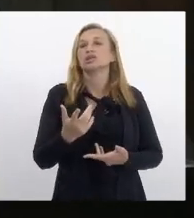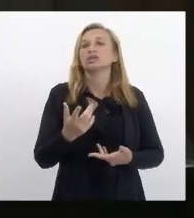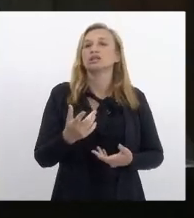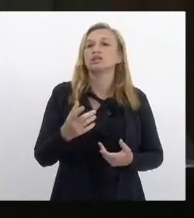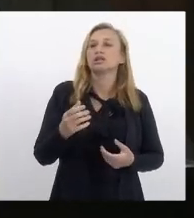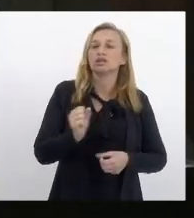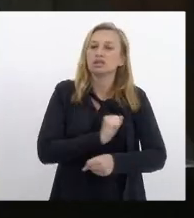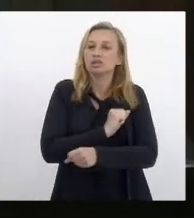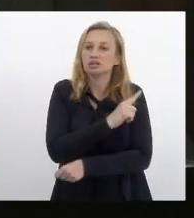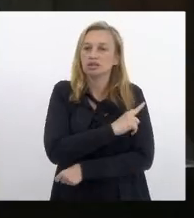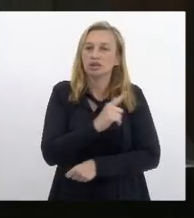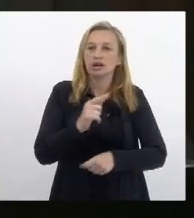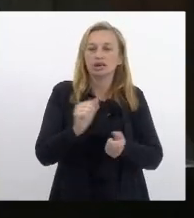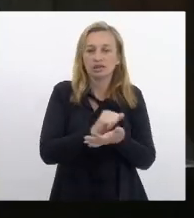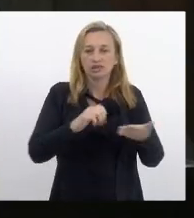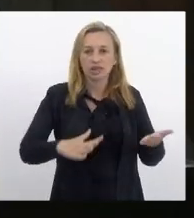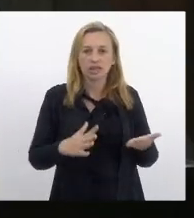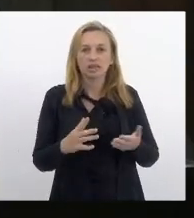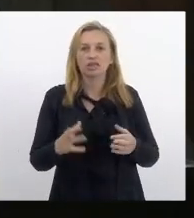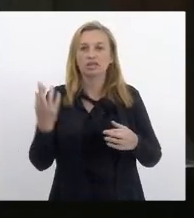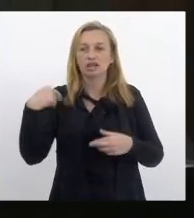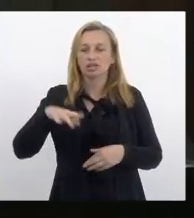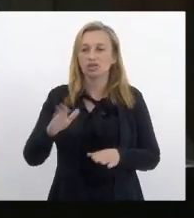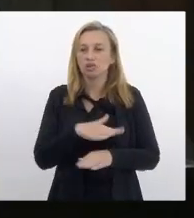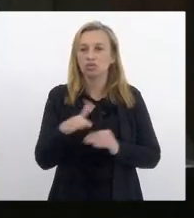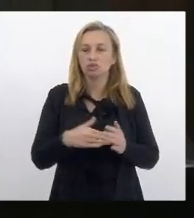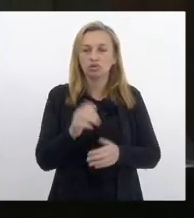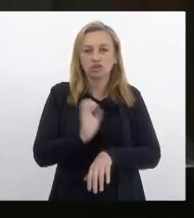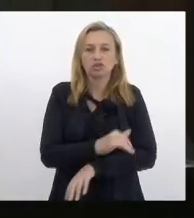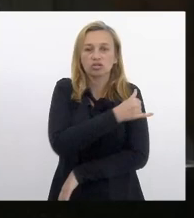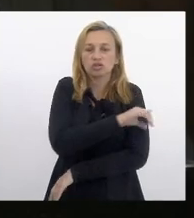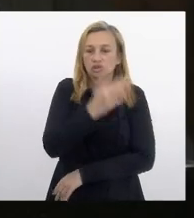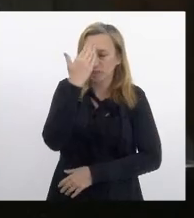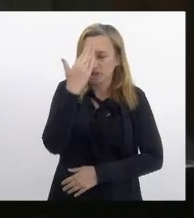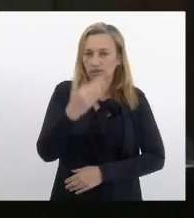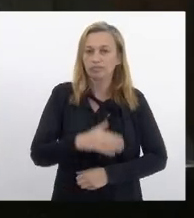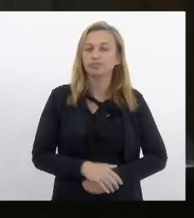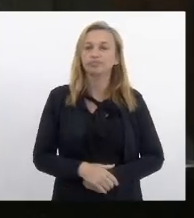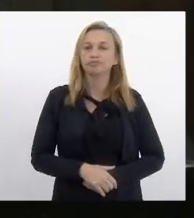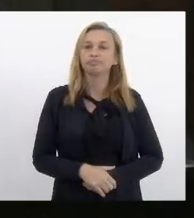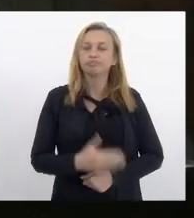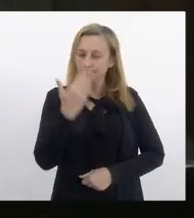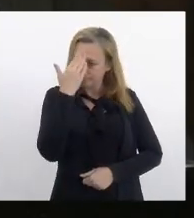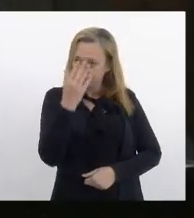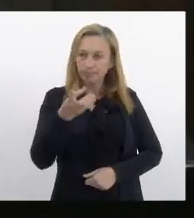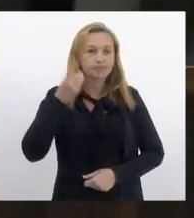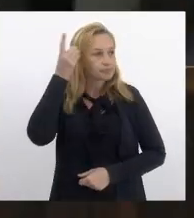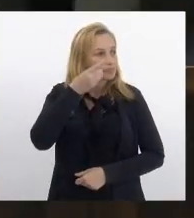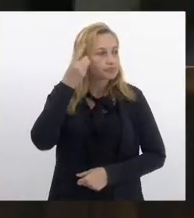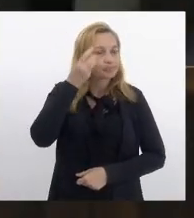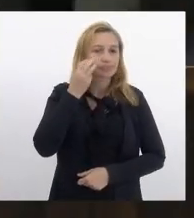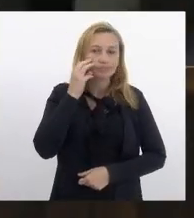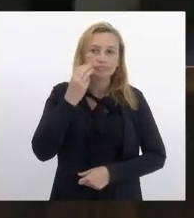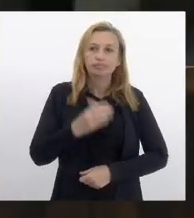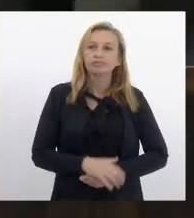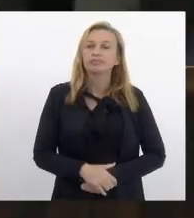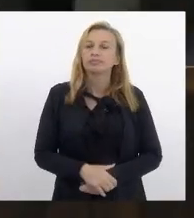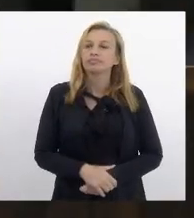atividades desta religião em todo o estado do Rio de Janeiro. Fico por aqui, muito obrigado. Muito obrigado, deputado Valdec Carneiro.